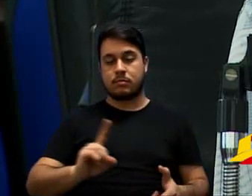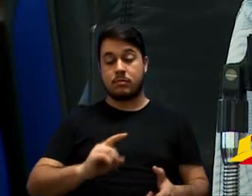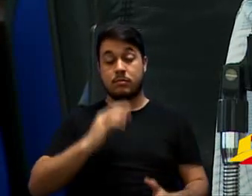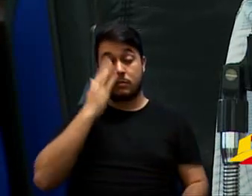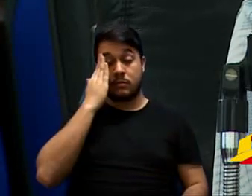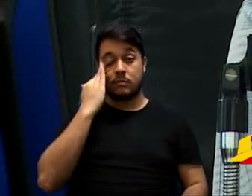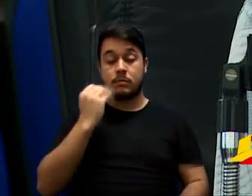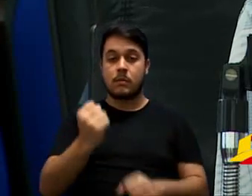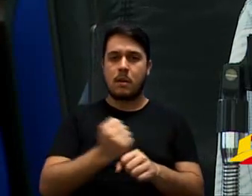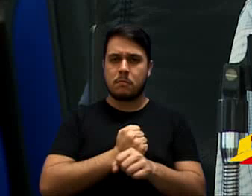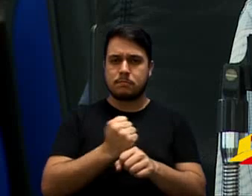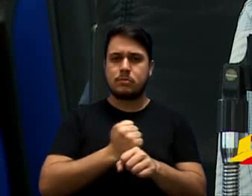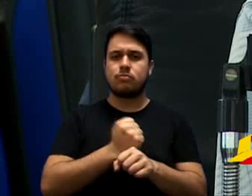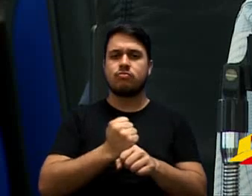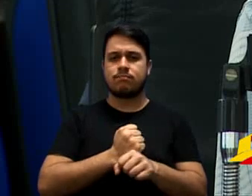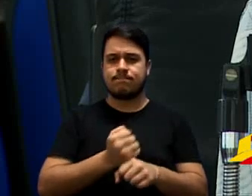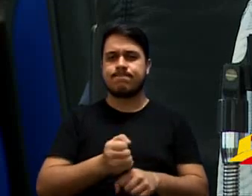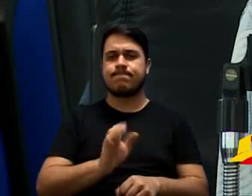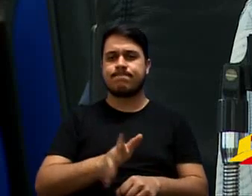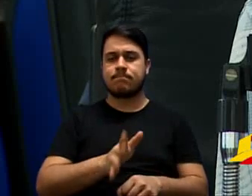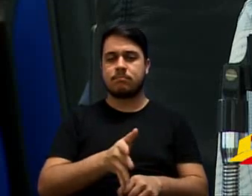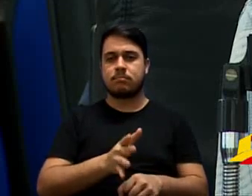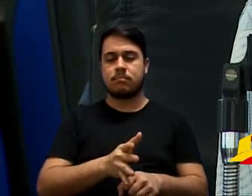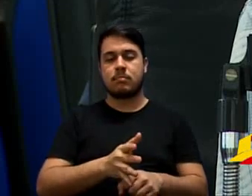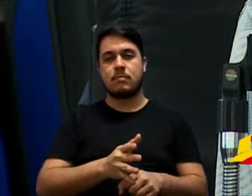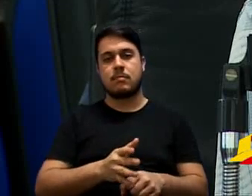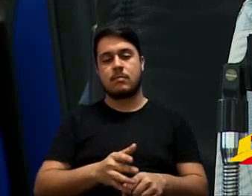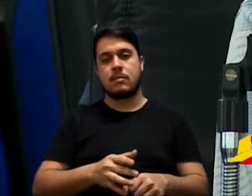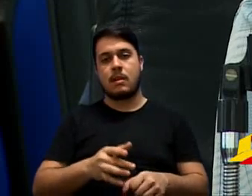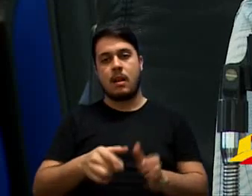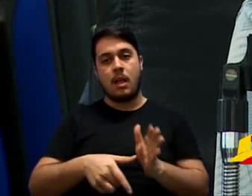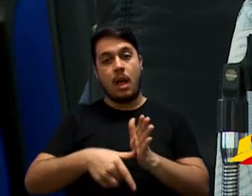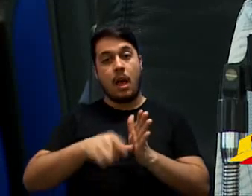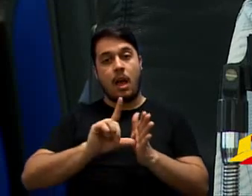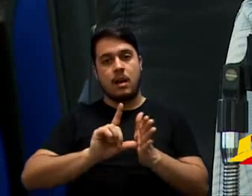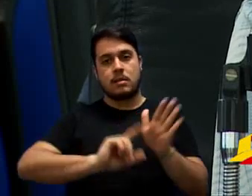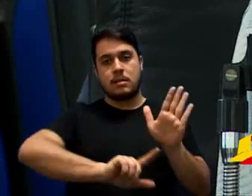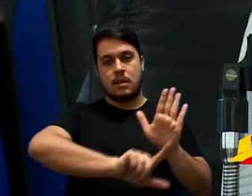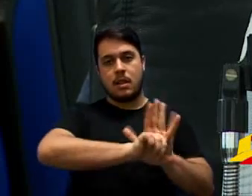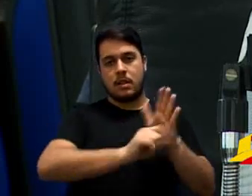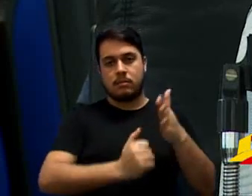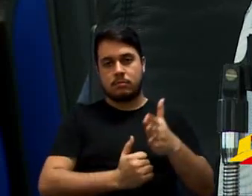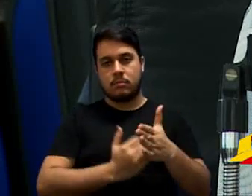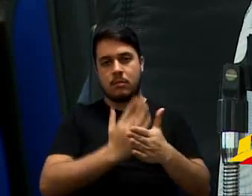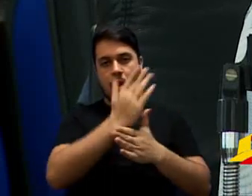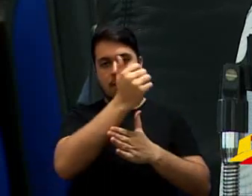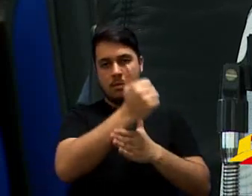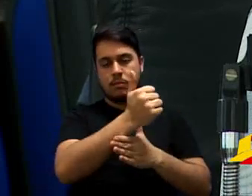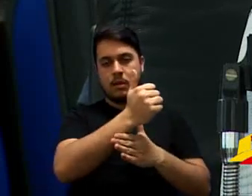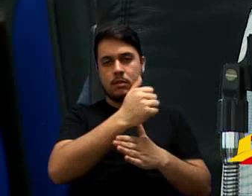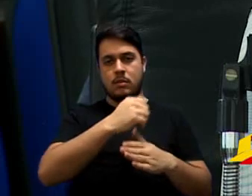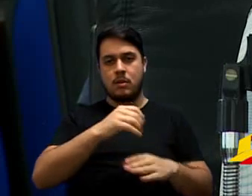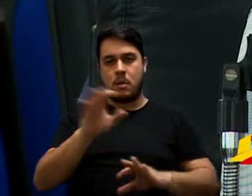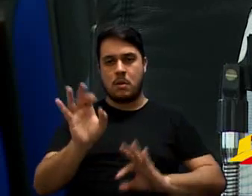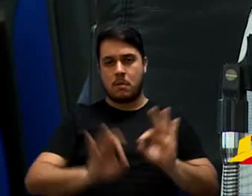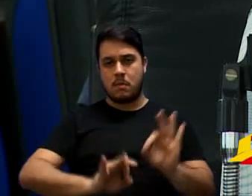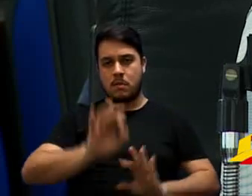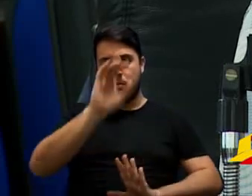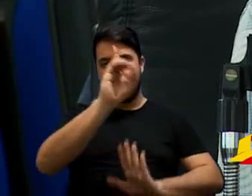há muitos e muitos anos até antes da aprovação da lei do plano diretor de